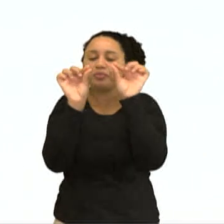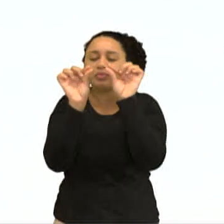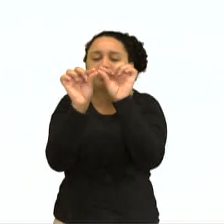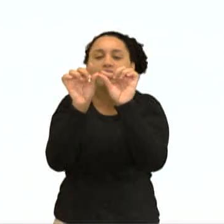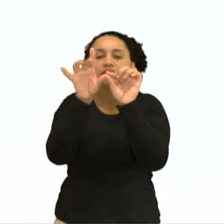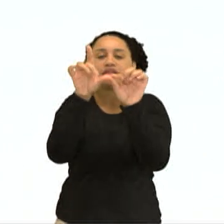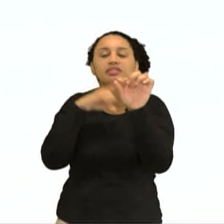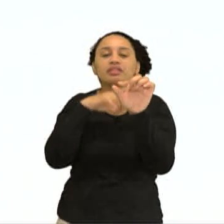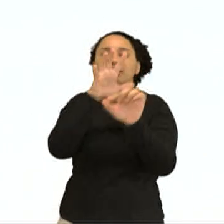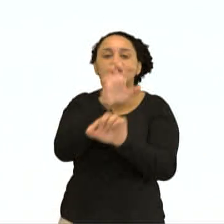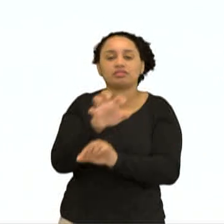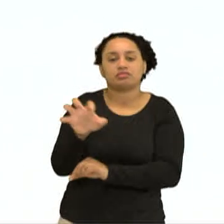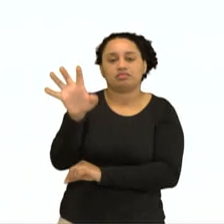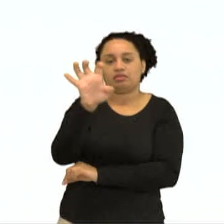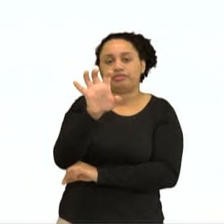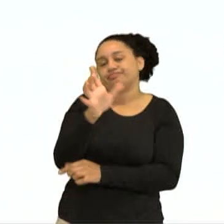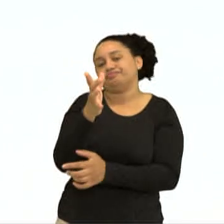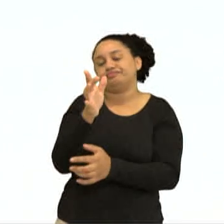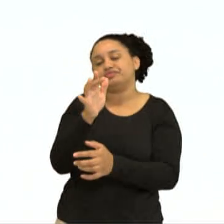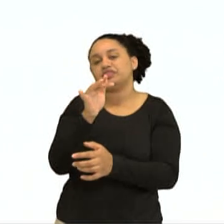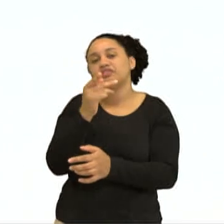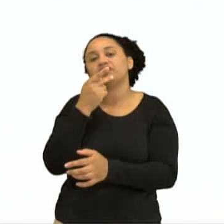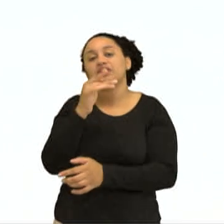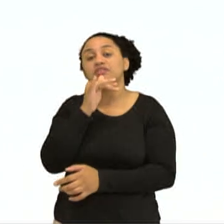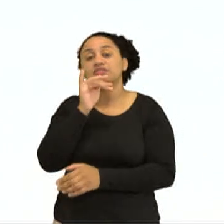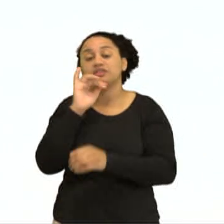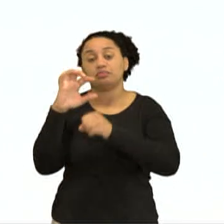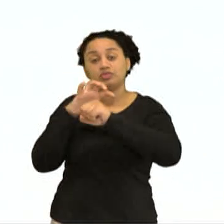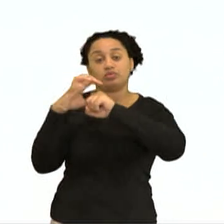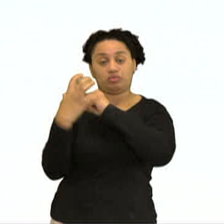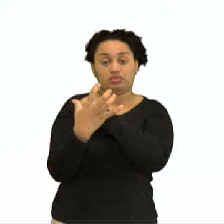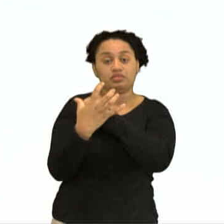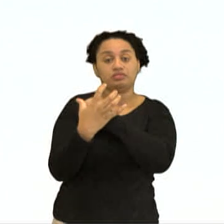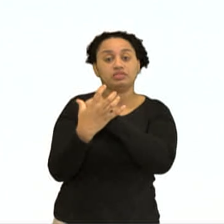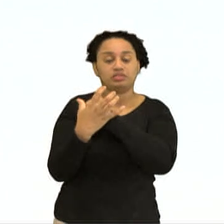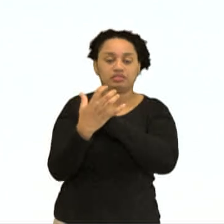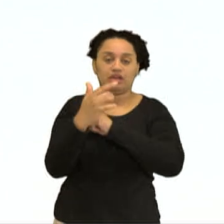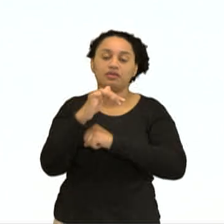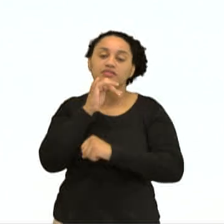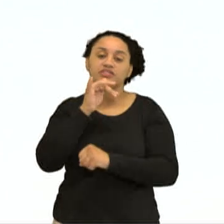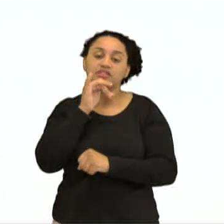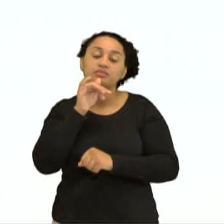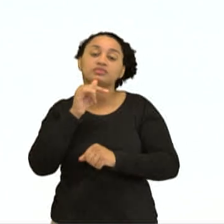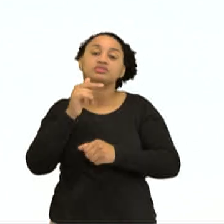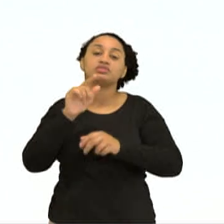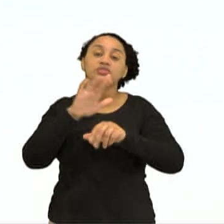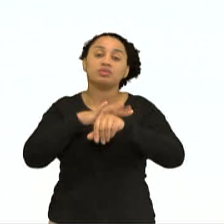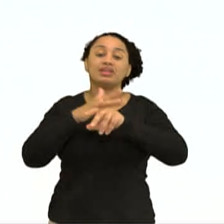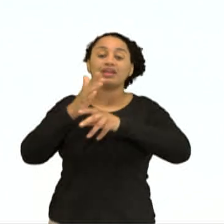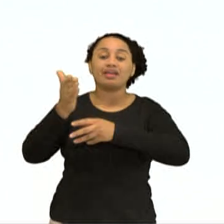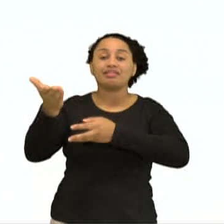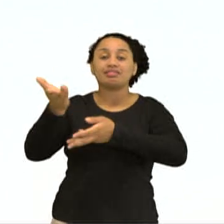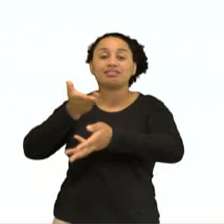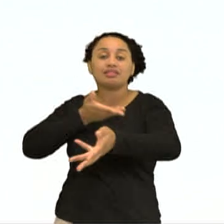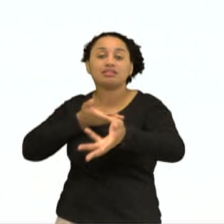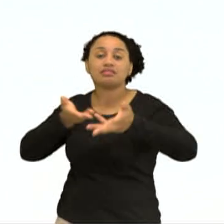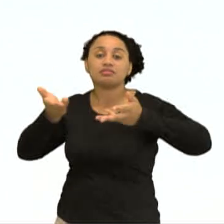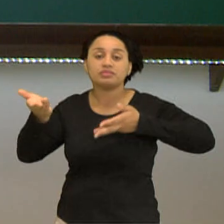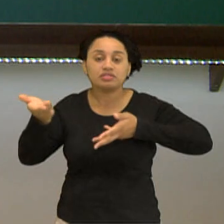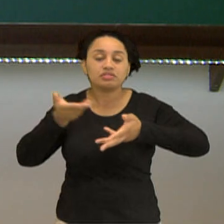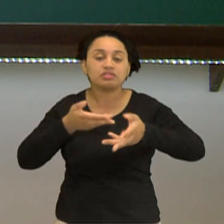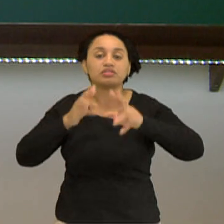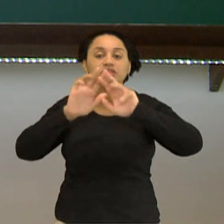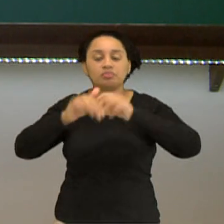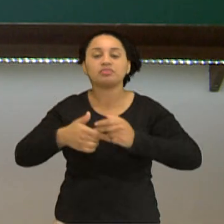no ar, né? No caso lá, eu citei o exemplo do coronavírus. É um exemplo de doença que é transmitida, tem a transmissão pelo ar,